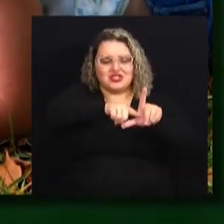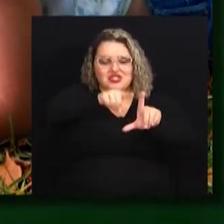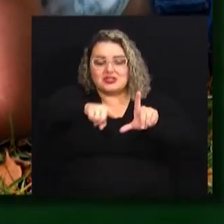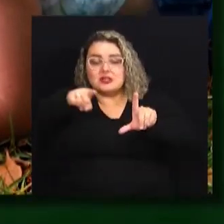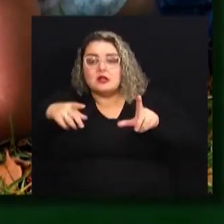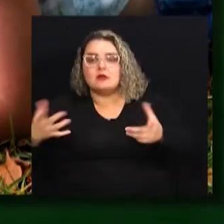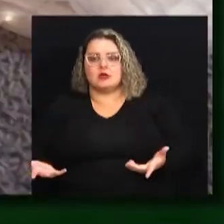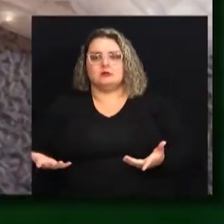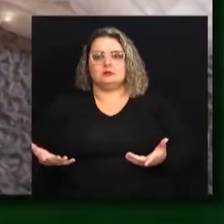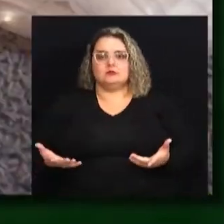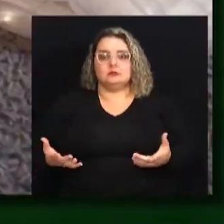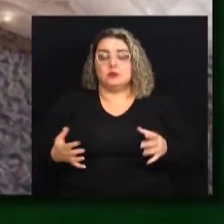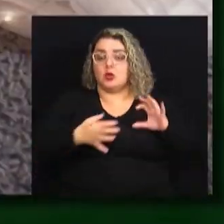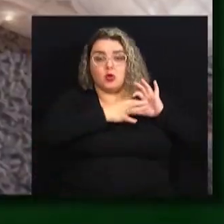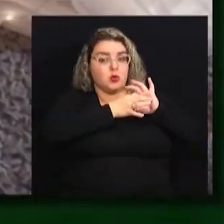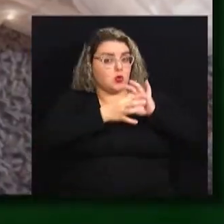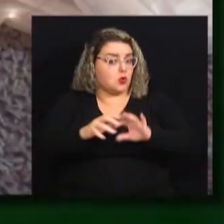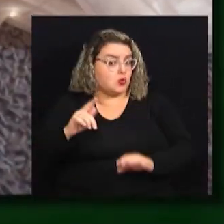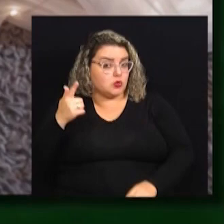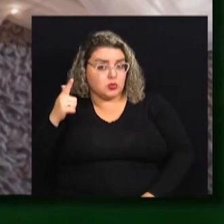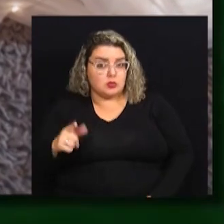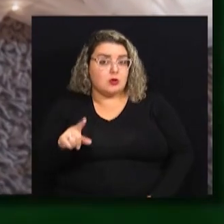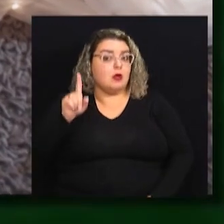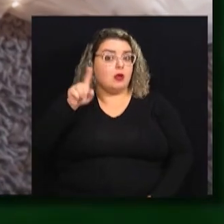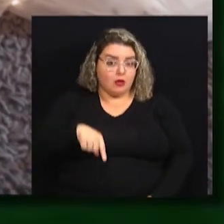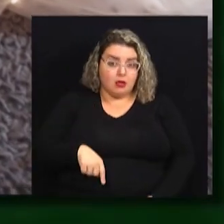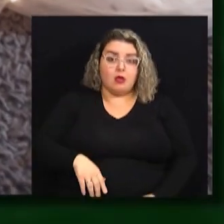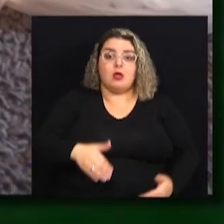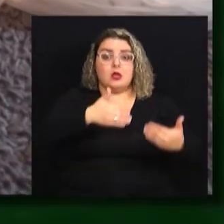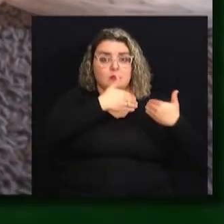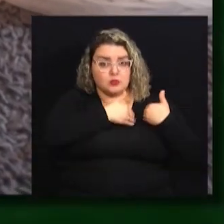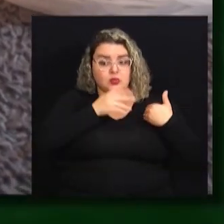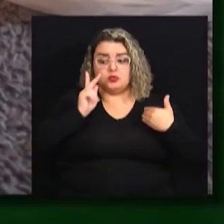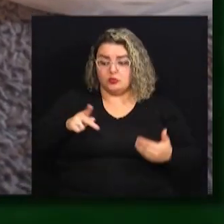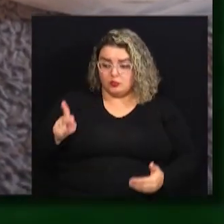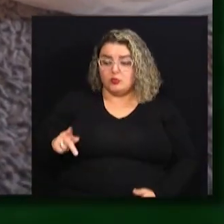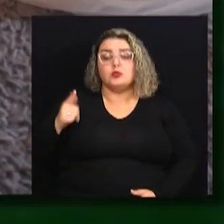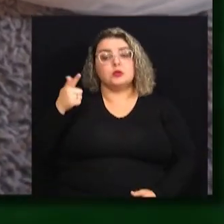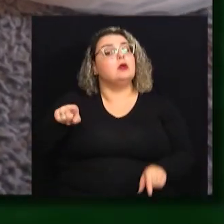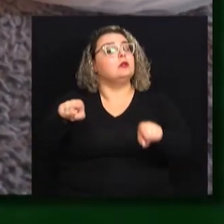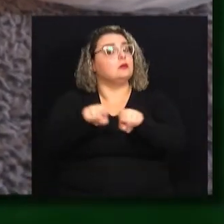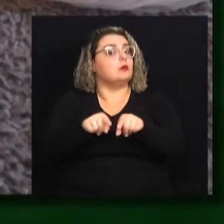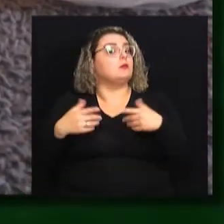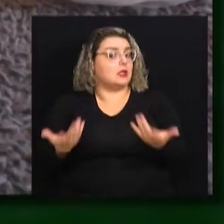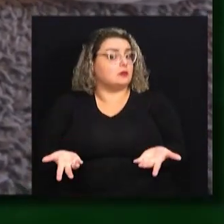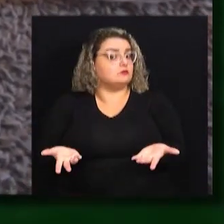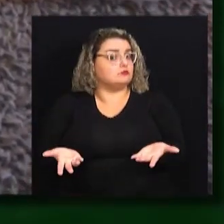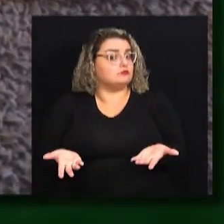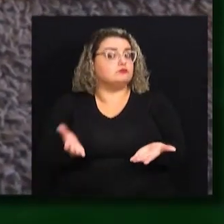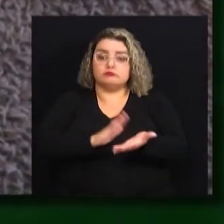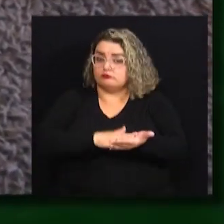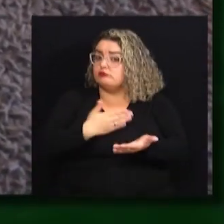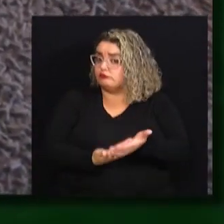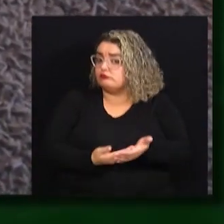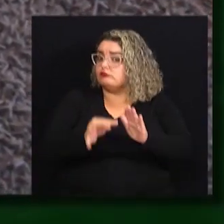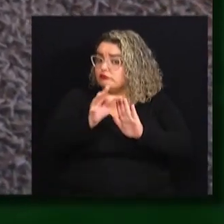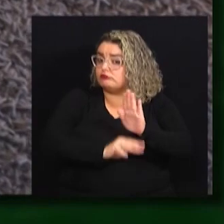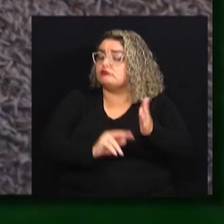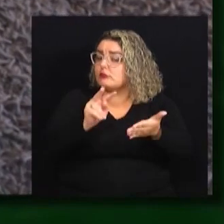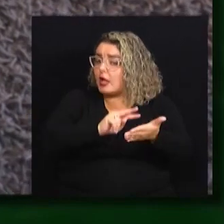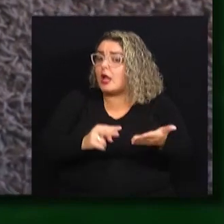é importante também, não é, que haja em casa, não só na teoria, incentivar